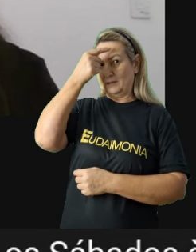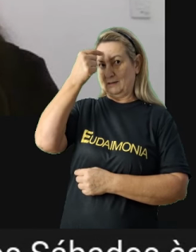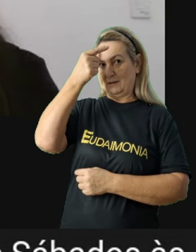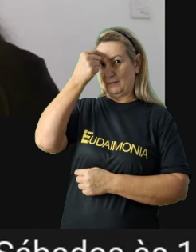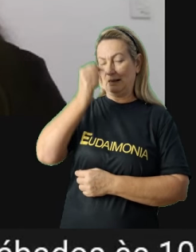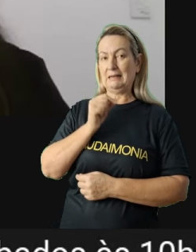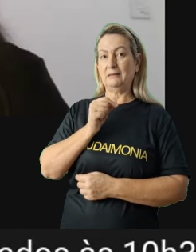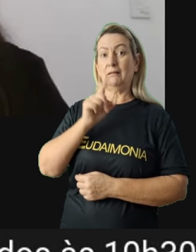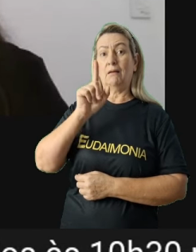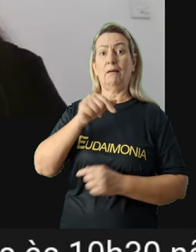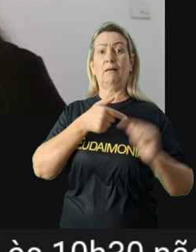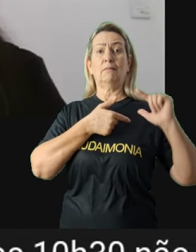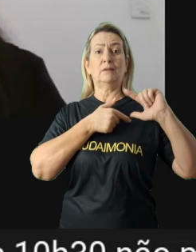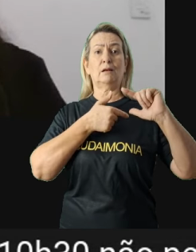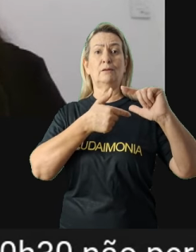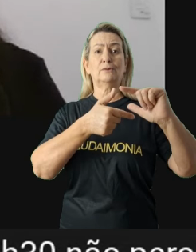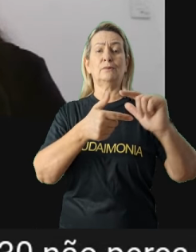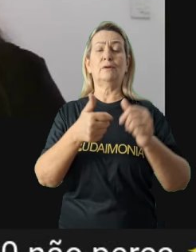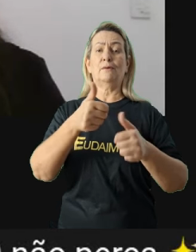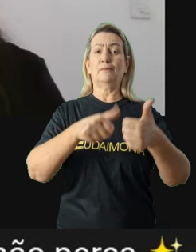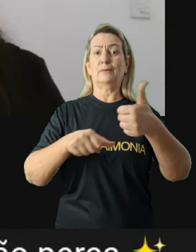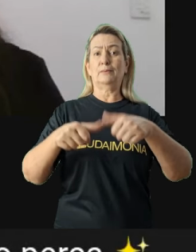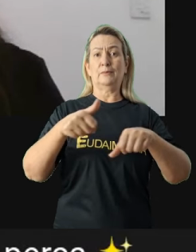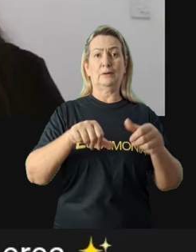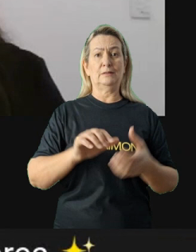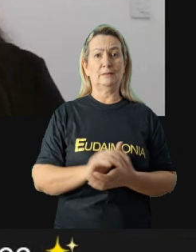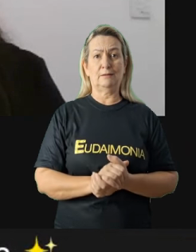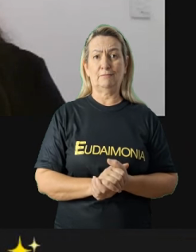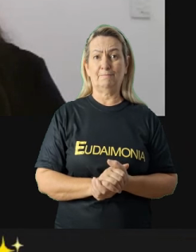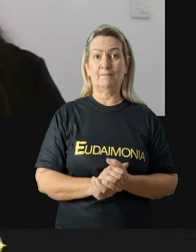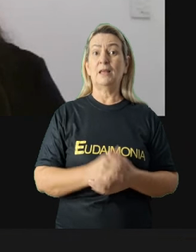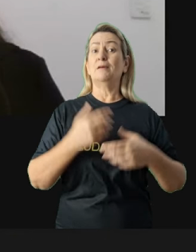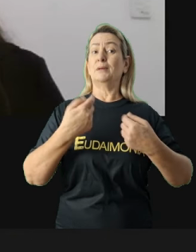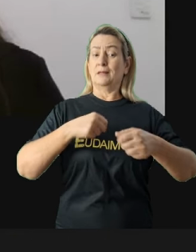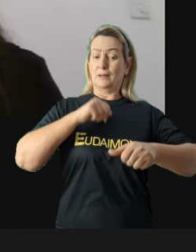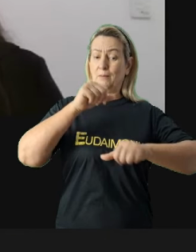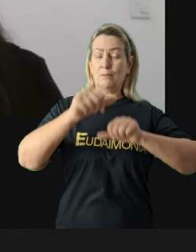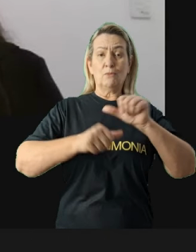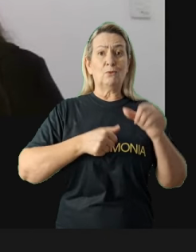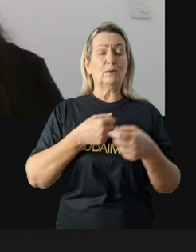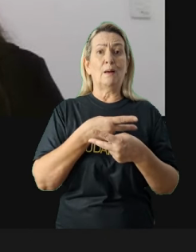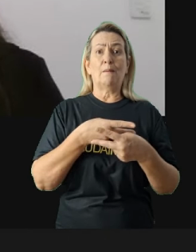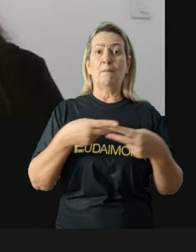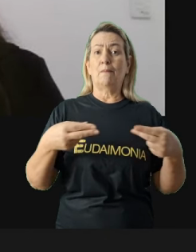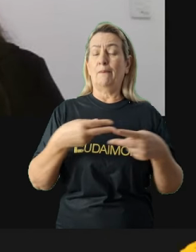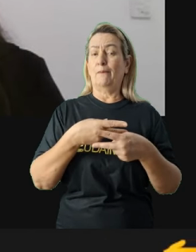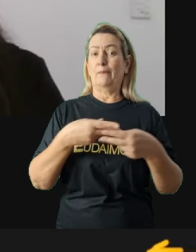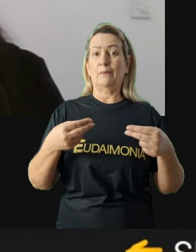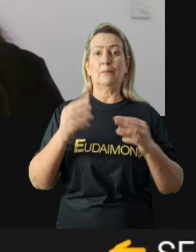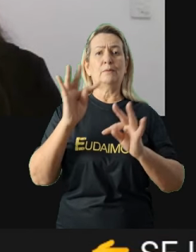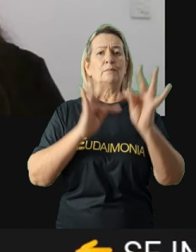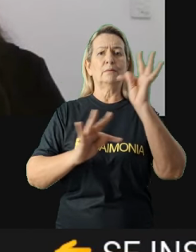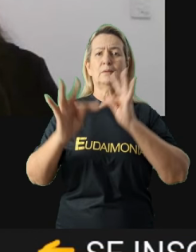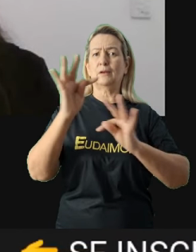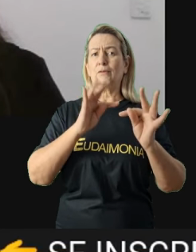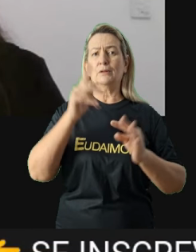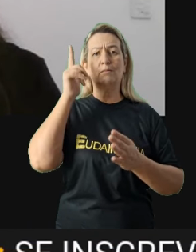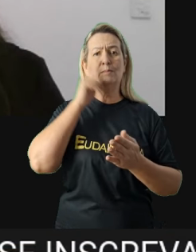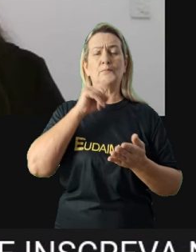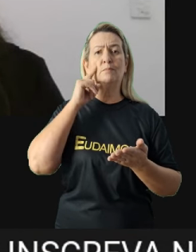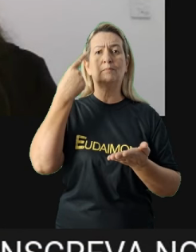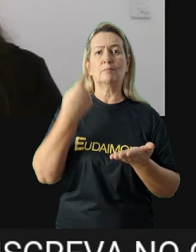ensino superior ainda são muito tradicionais. Então, assim, a gente precisa mudar muita coisa